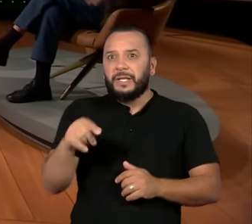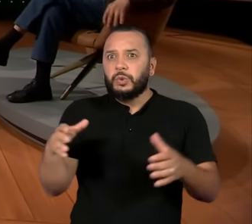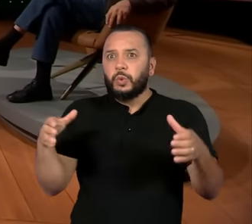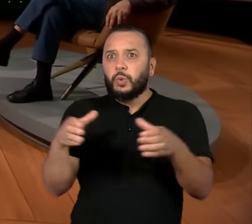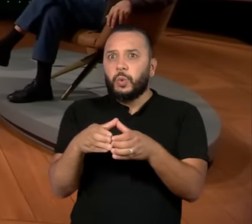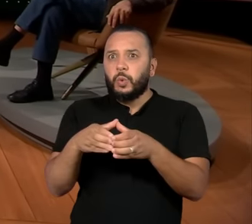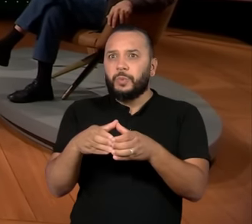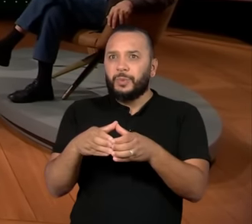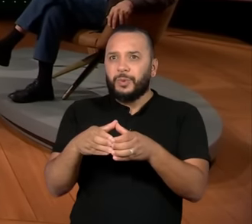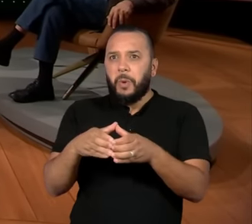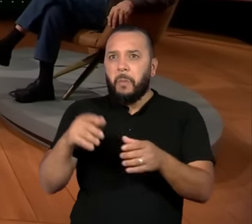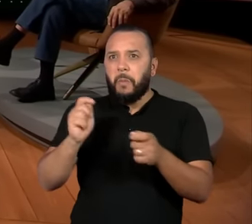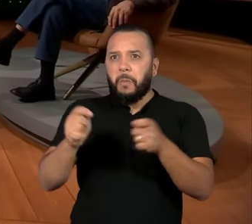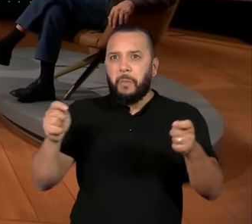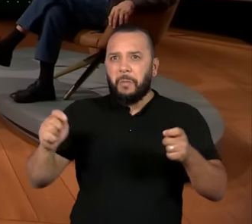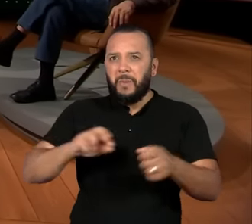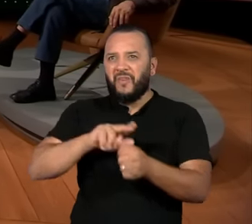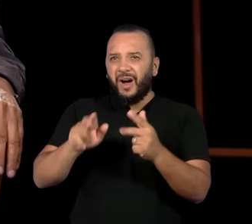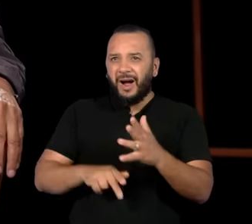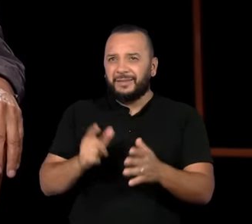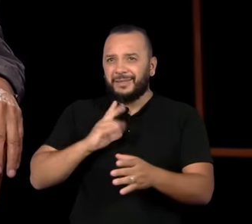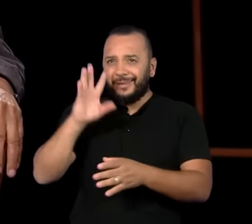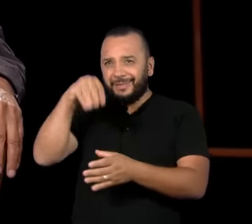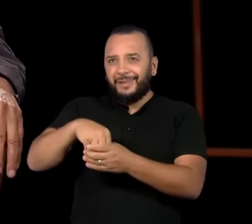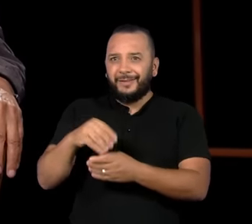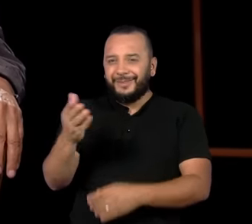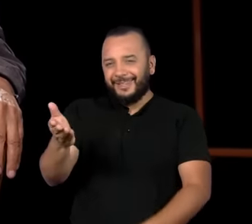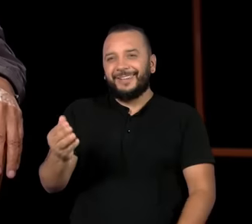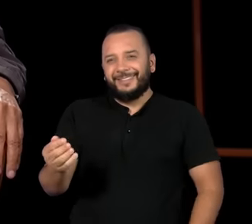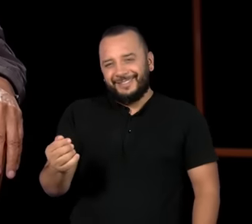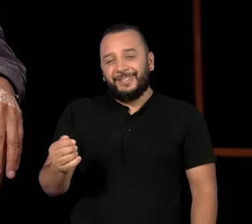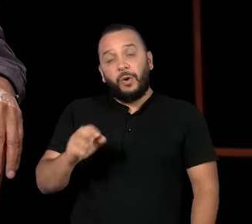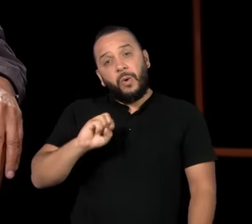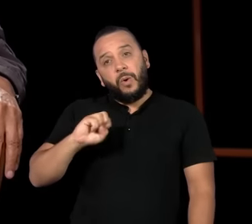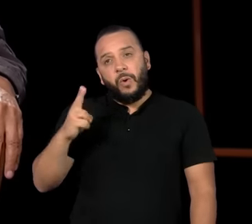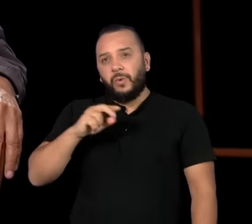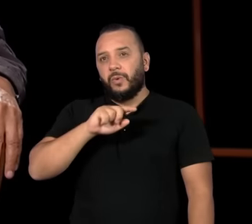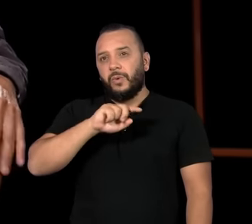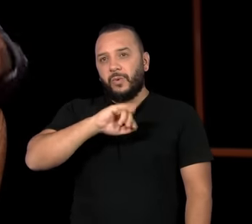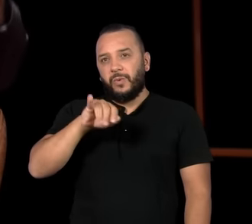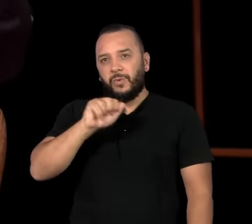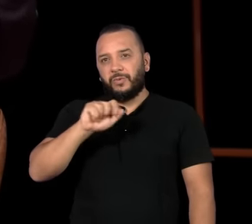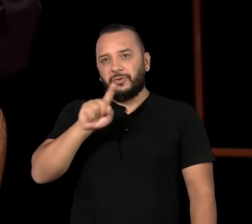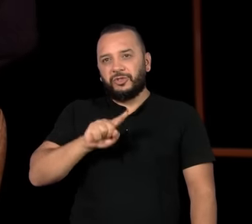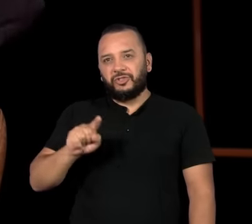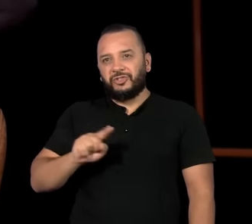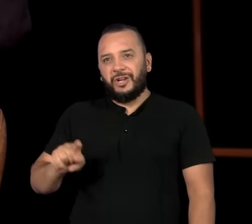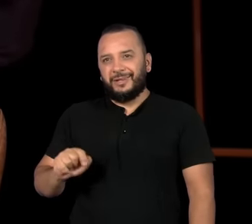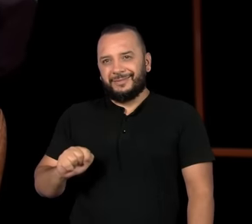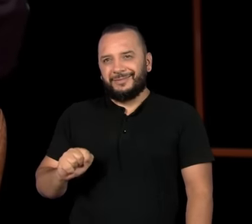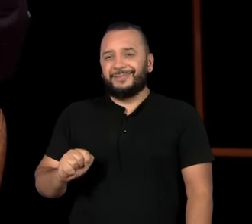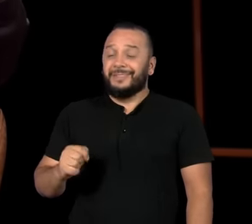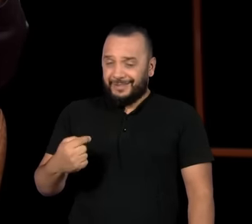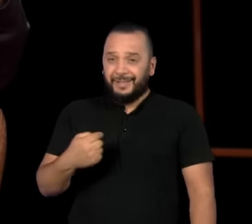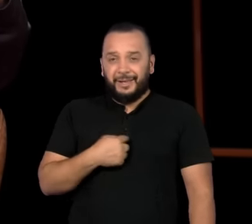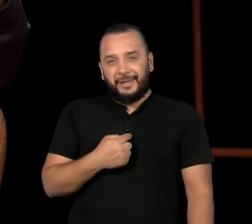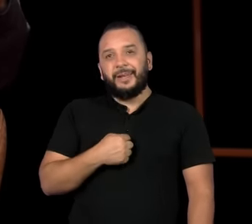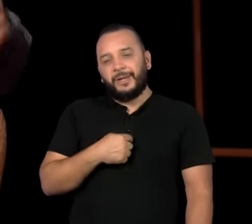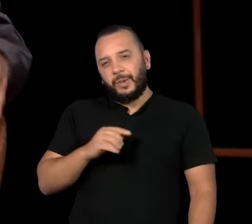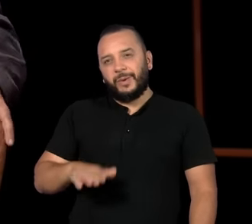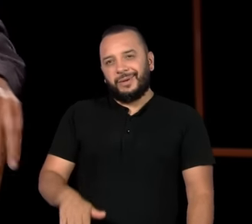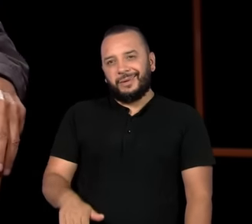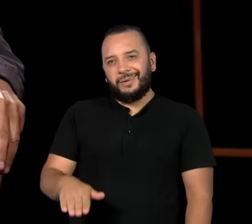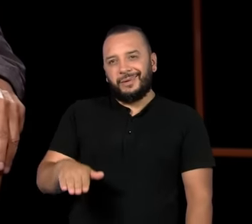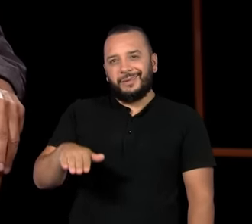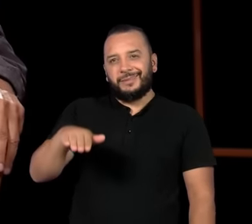Né? E, então, quer dizer, eu cresci no meio de uma atmosfera artística.